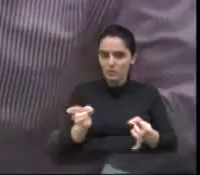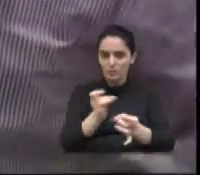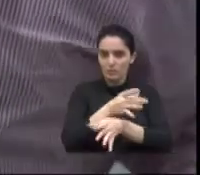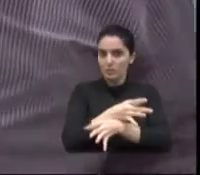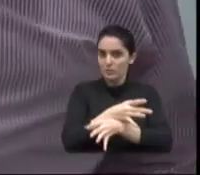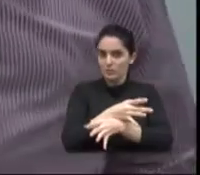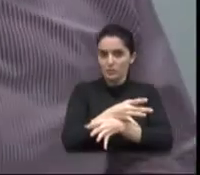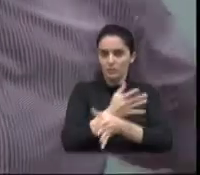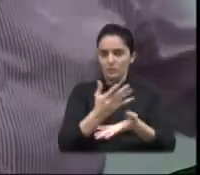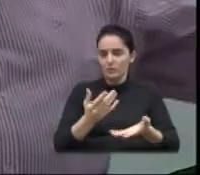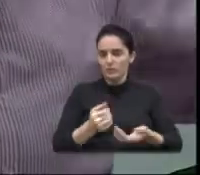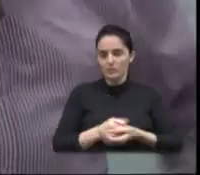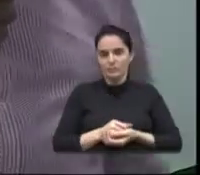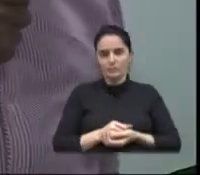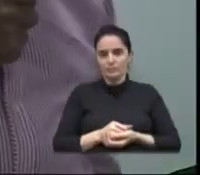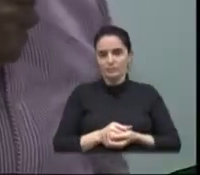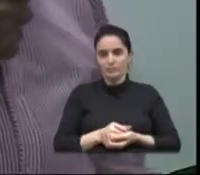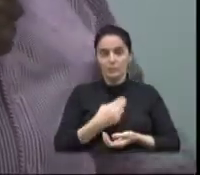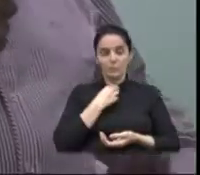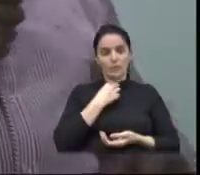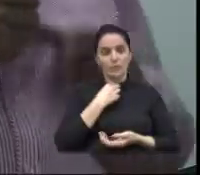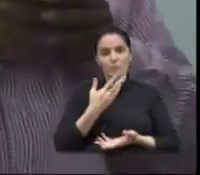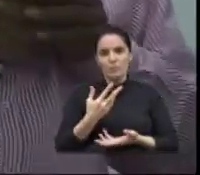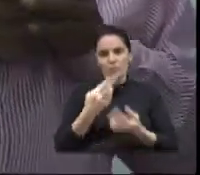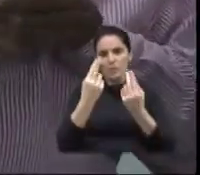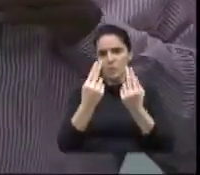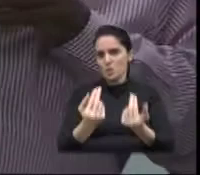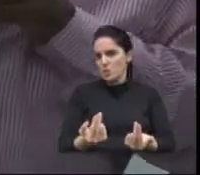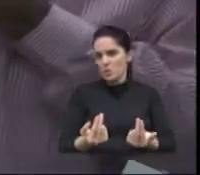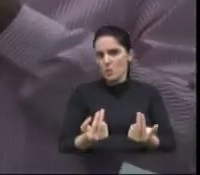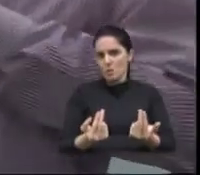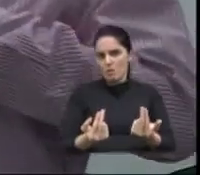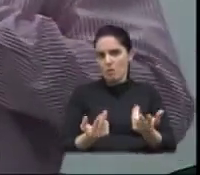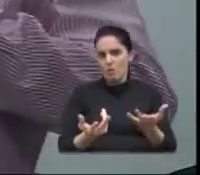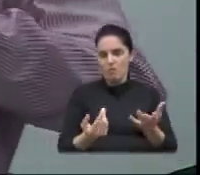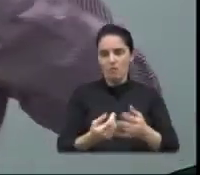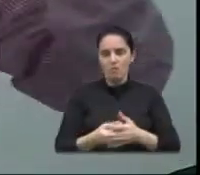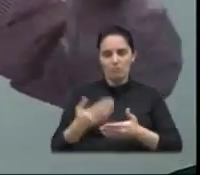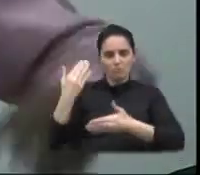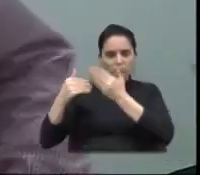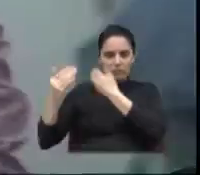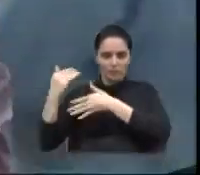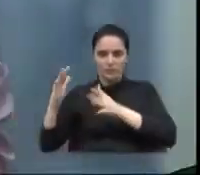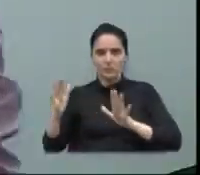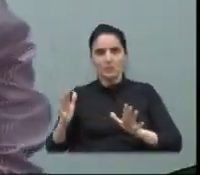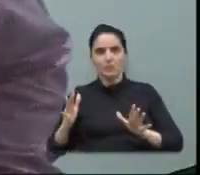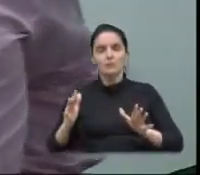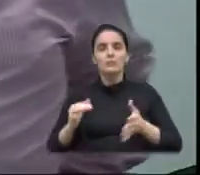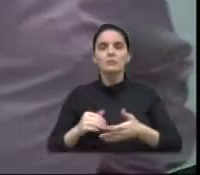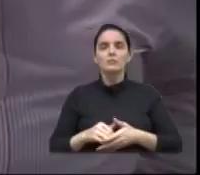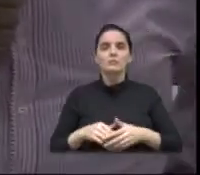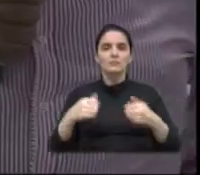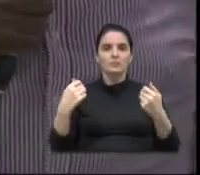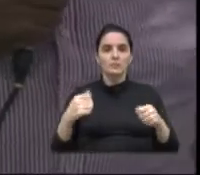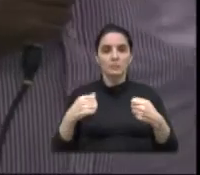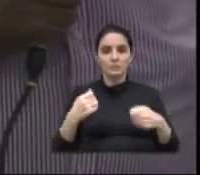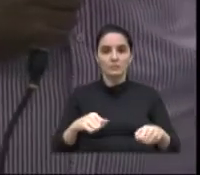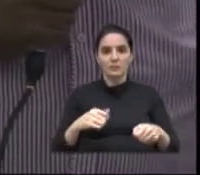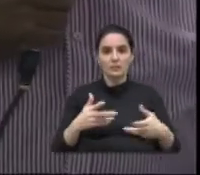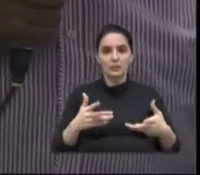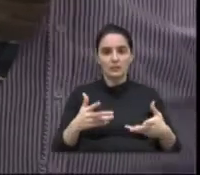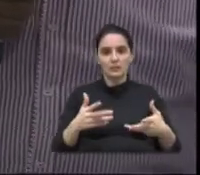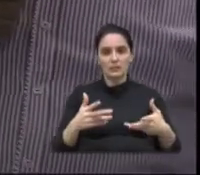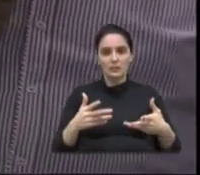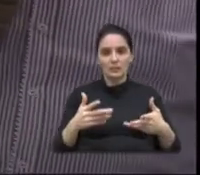projeto como foi feito no governo passado, chegar lá, o PAC não aceitar, falar, ó, essa alça não serve, esses tempos entregaram um viaduto aí sem ciclovia, sem passagem